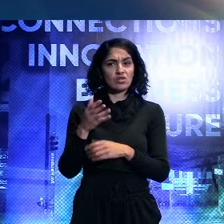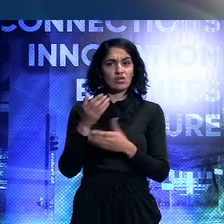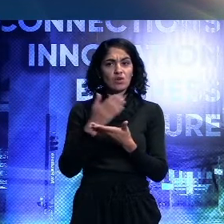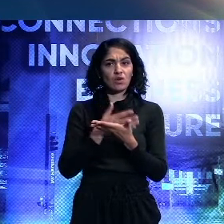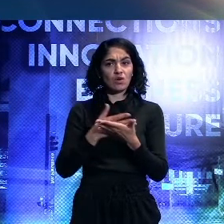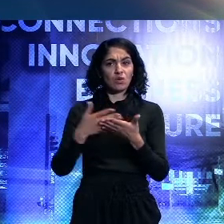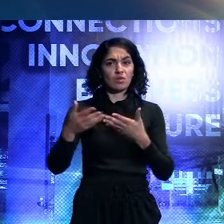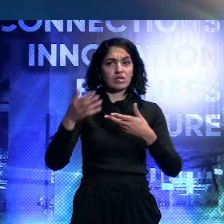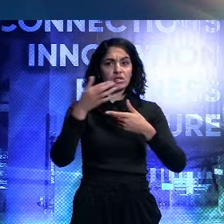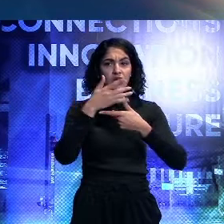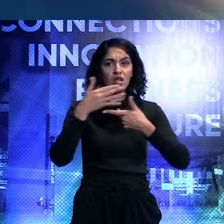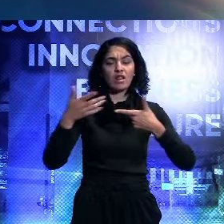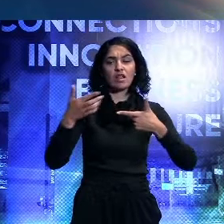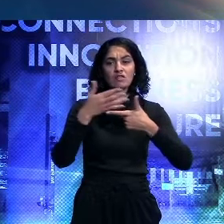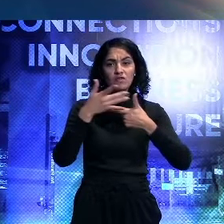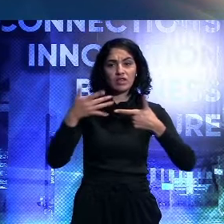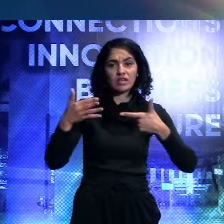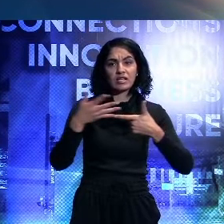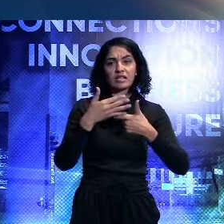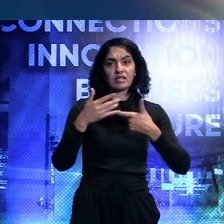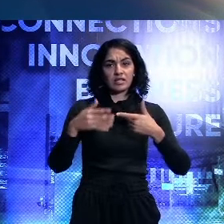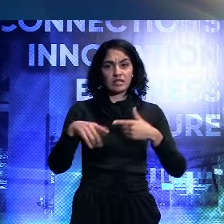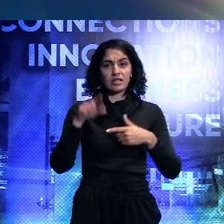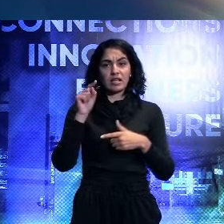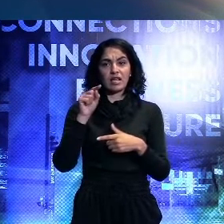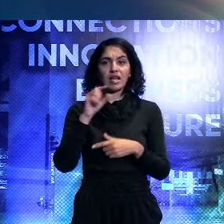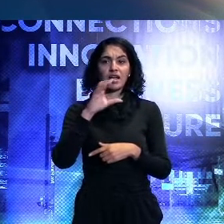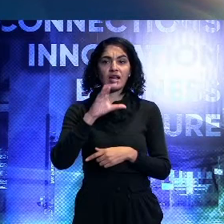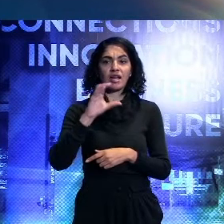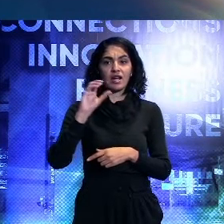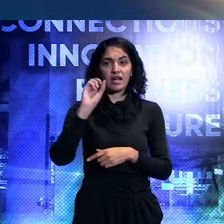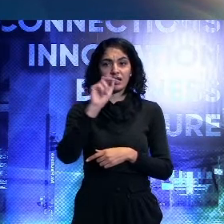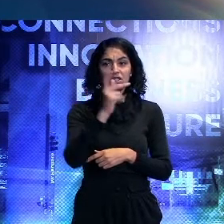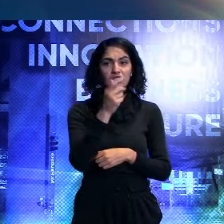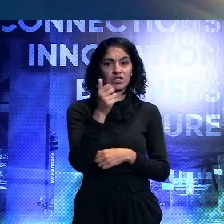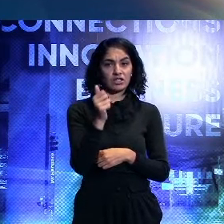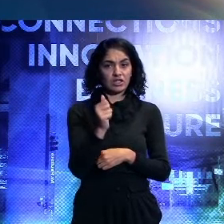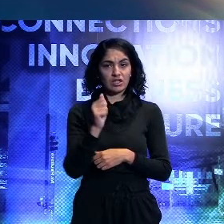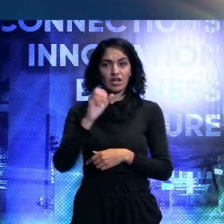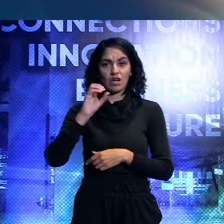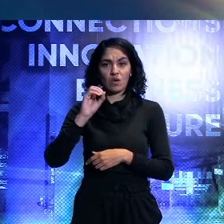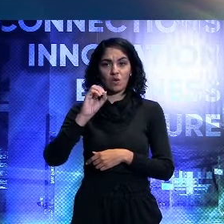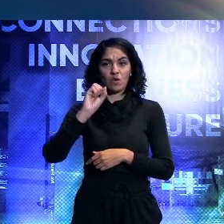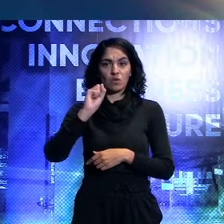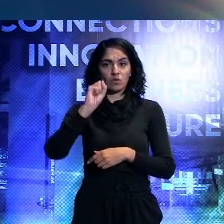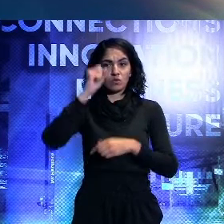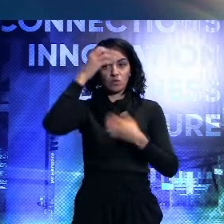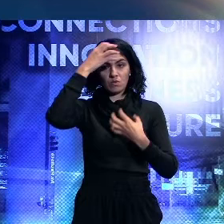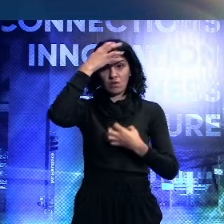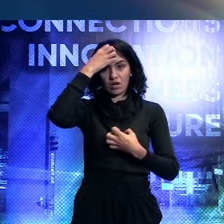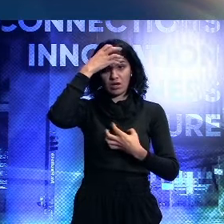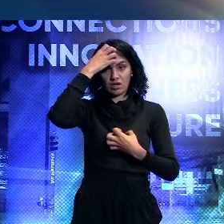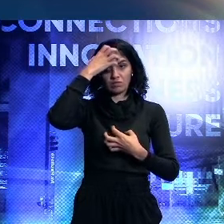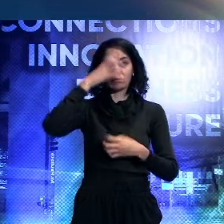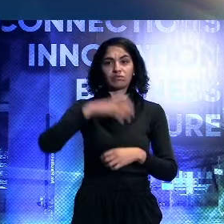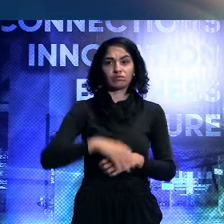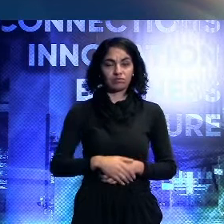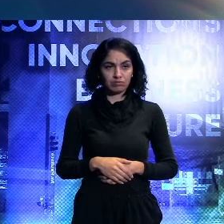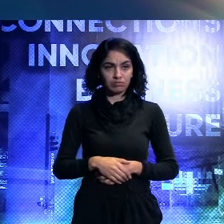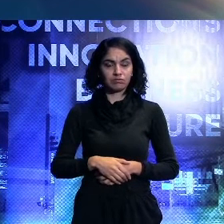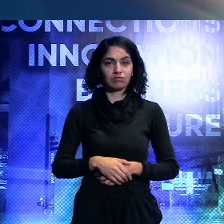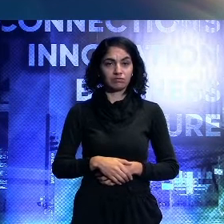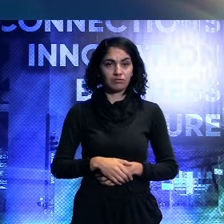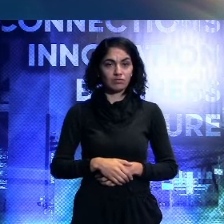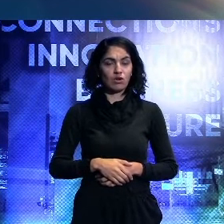Segundo o Instituto Zapata de Pesquisa e Estatística, mais ou menos 14,5% daqui já ouviu falar. E sabe como que